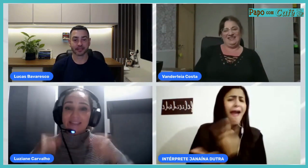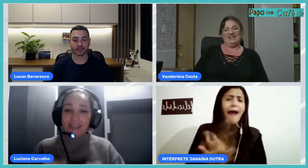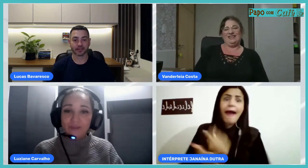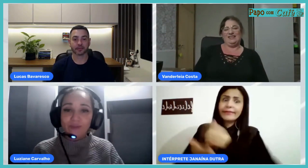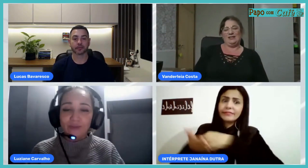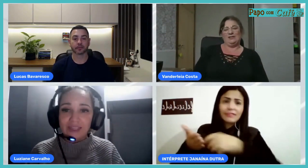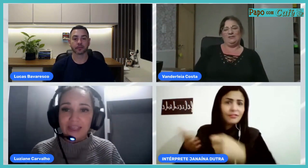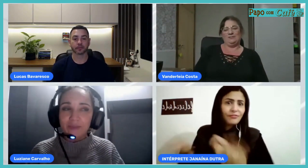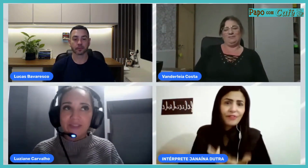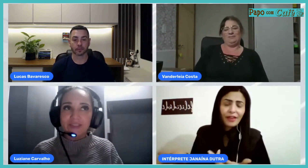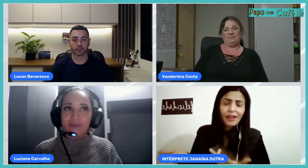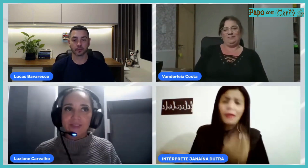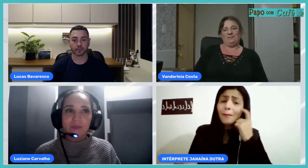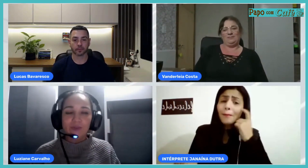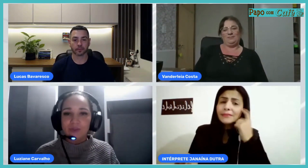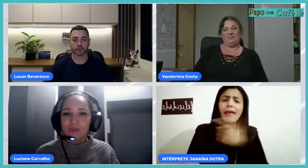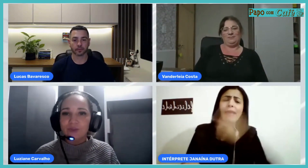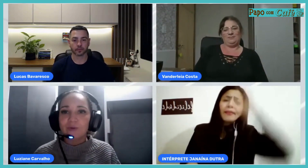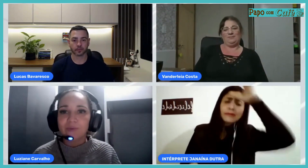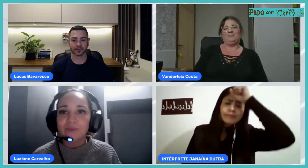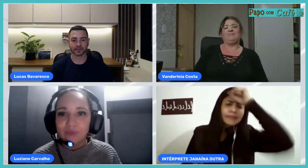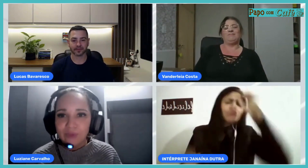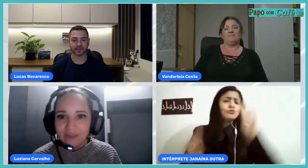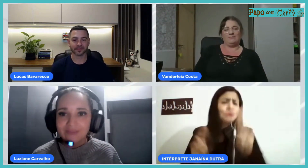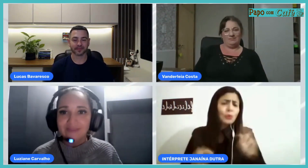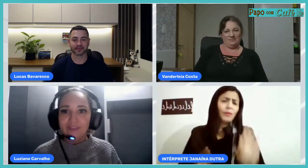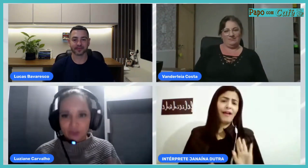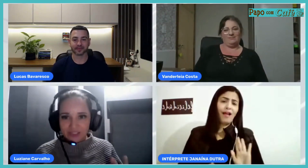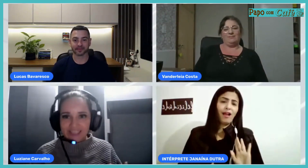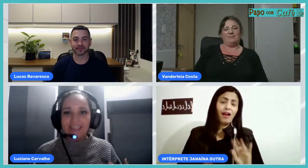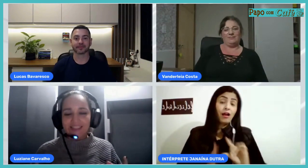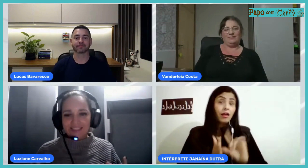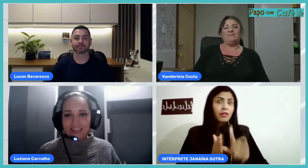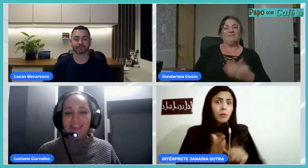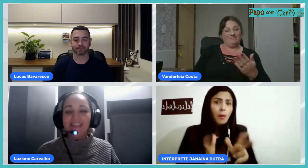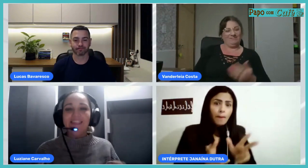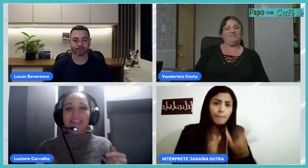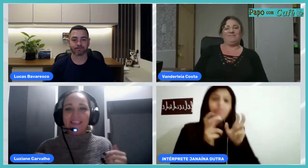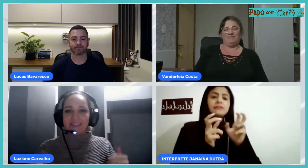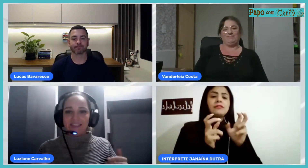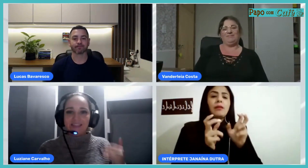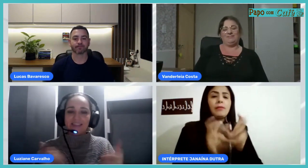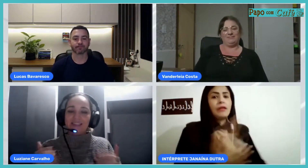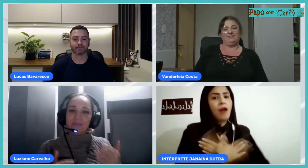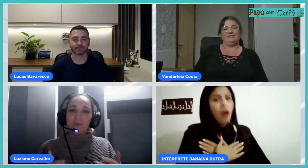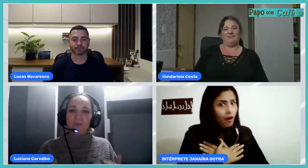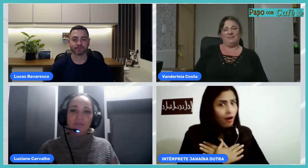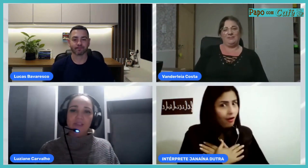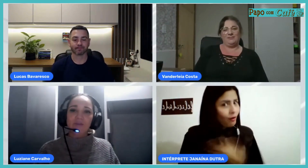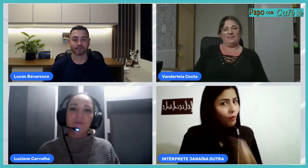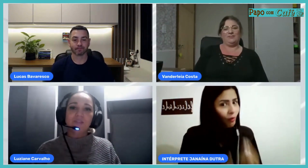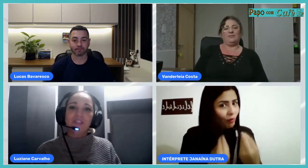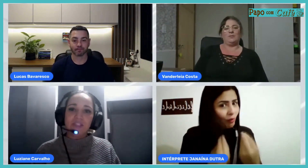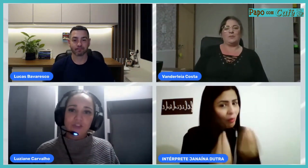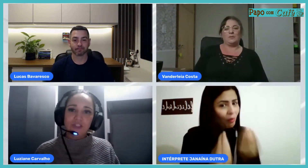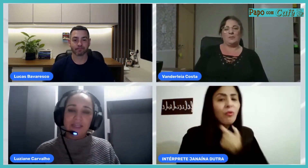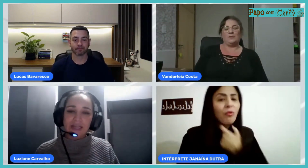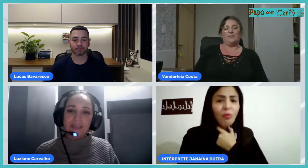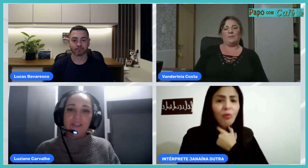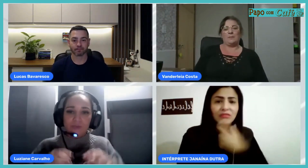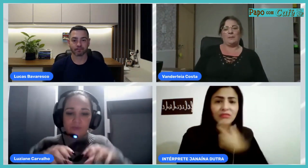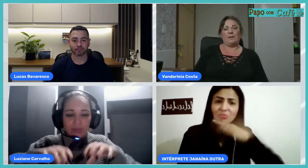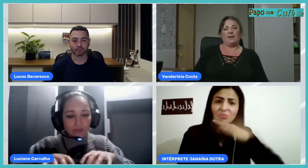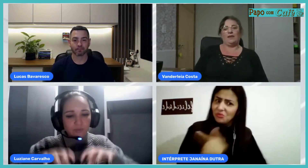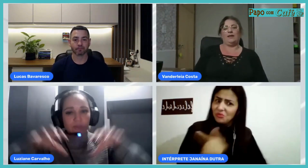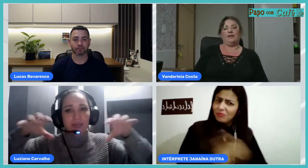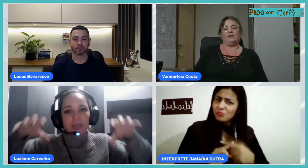lá dentro, né, eu percebi assim, meu Deus, como eu fui grosseira, né? Nesse ponto e não consegui enxergar